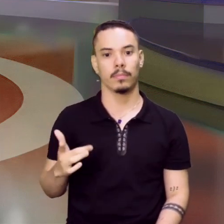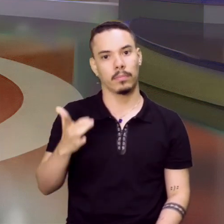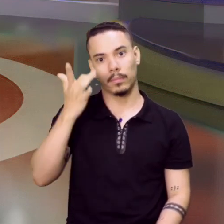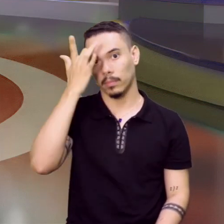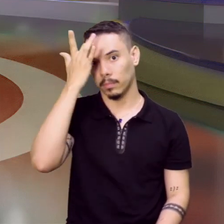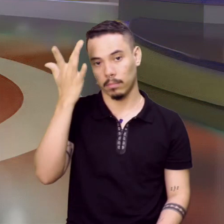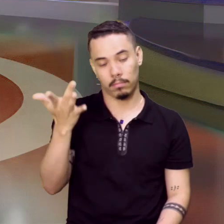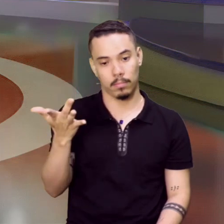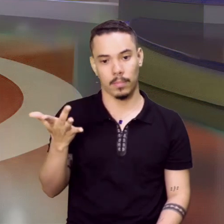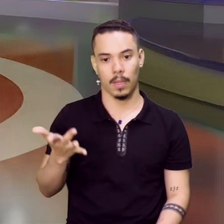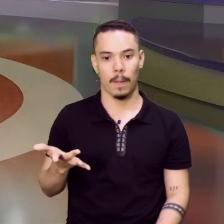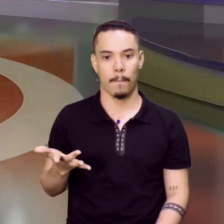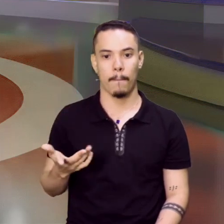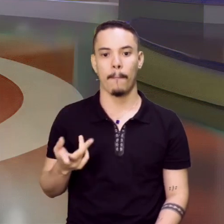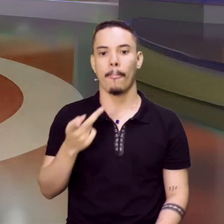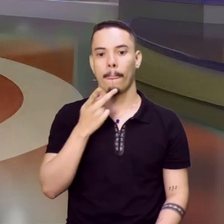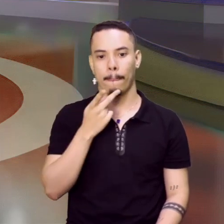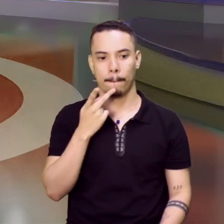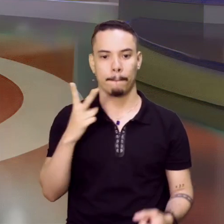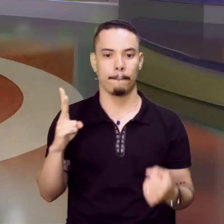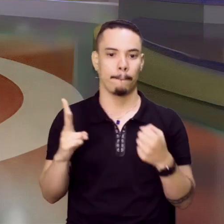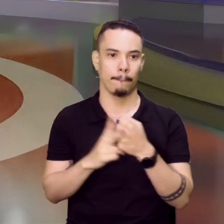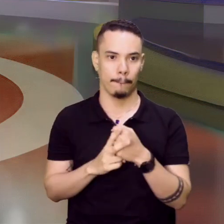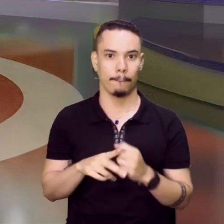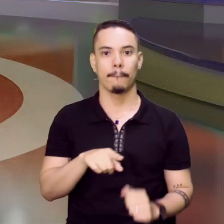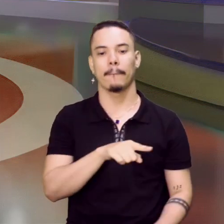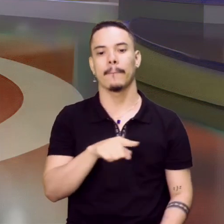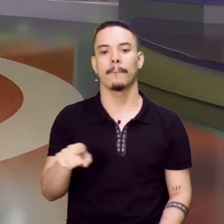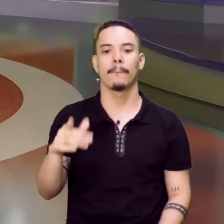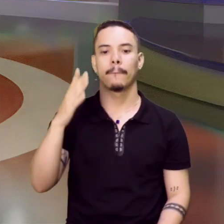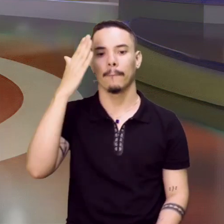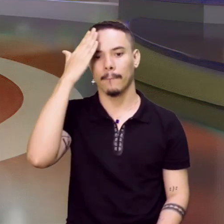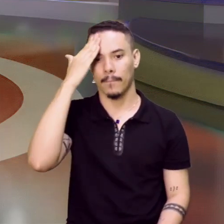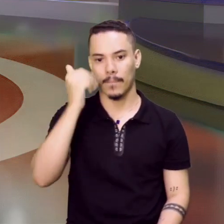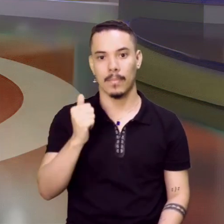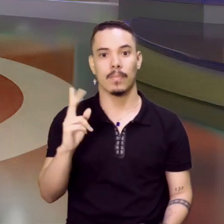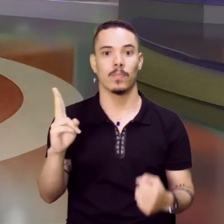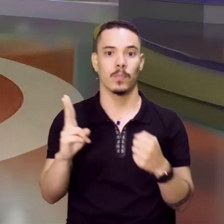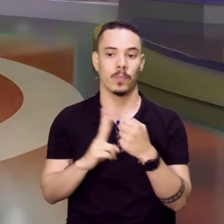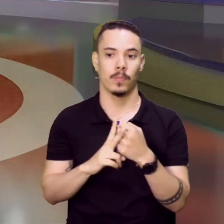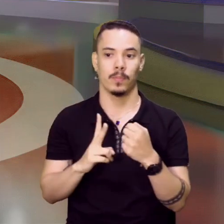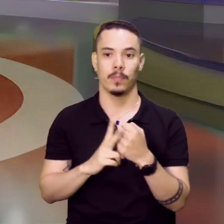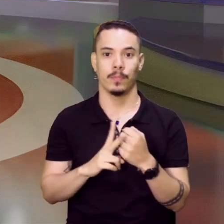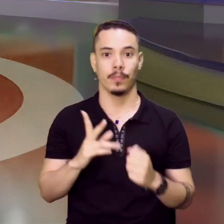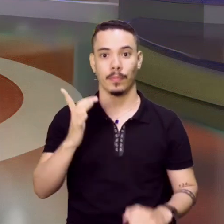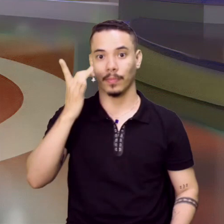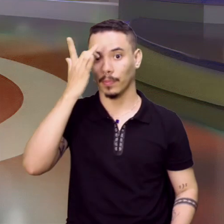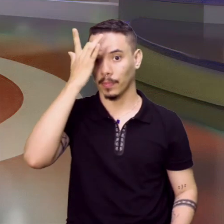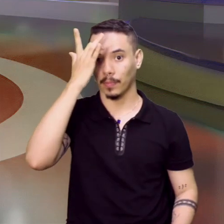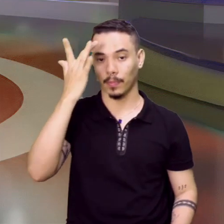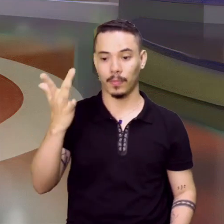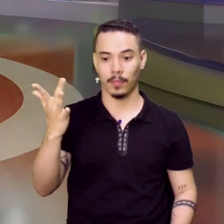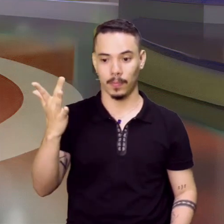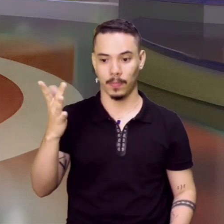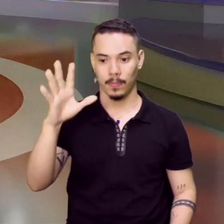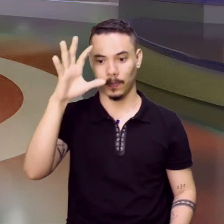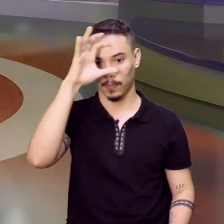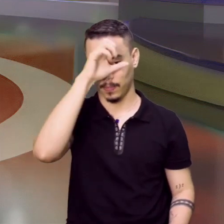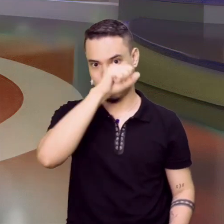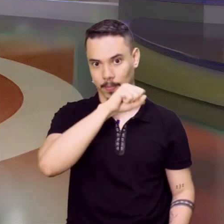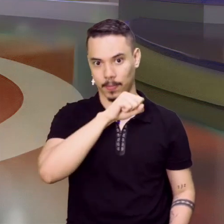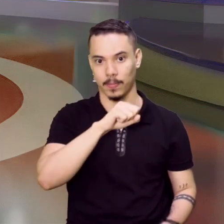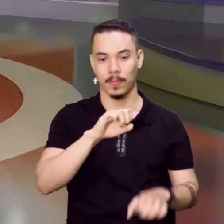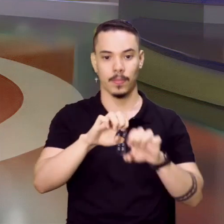fácil então falou de verbo modal saiba que são verbos extremamente fáceis de aprender